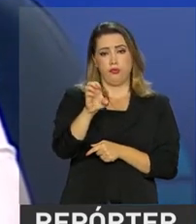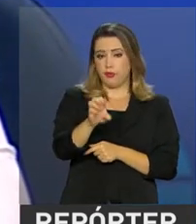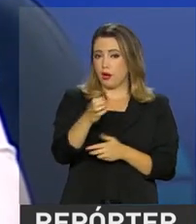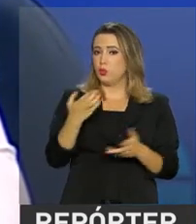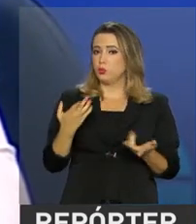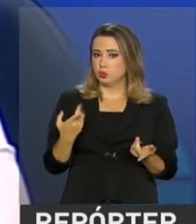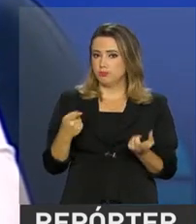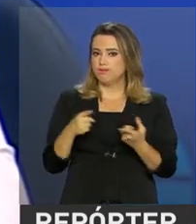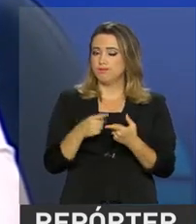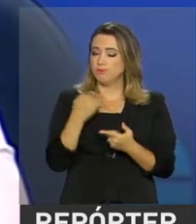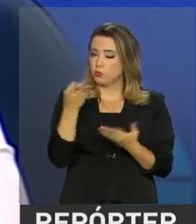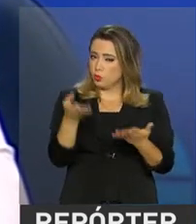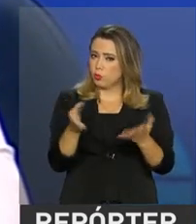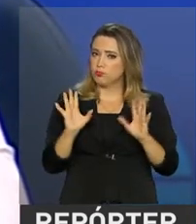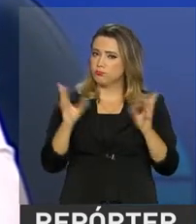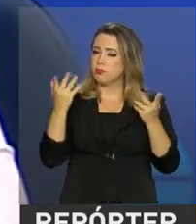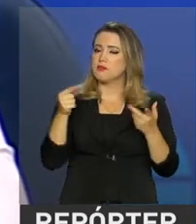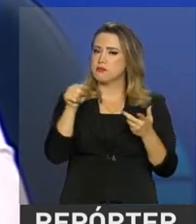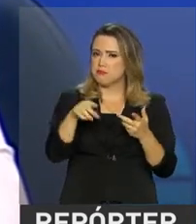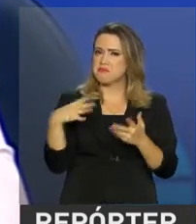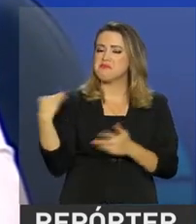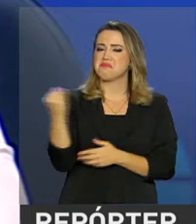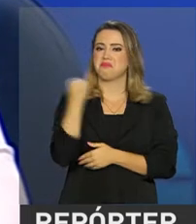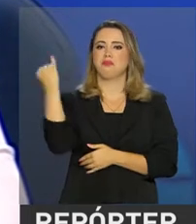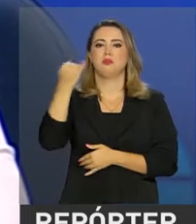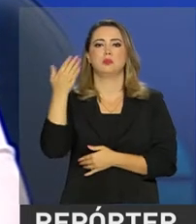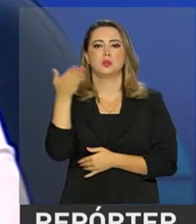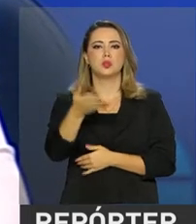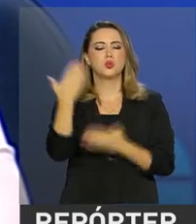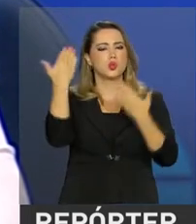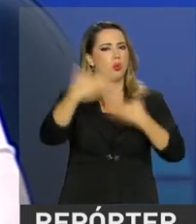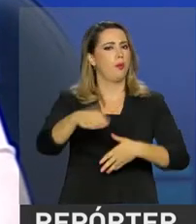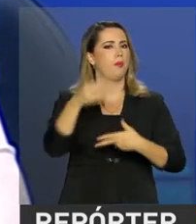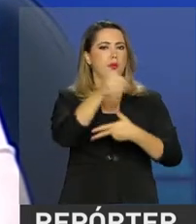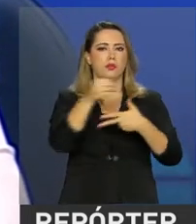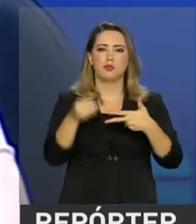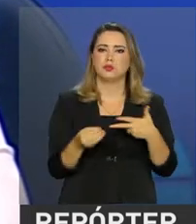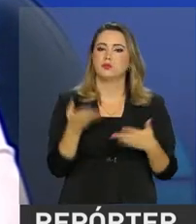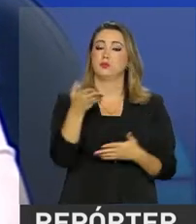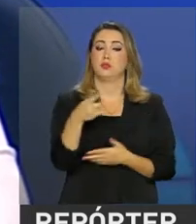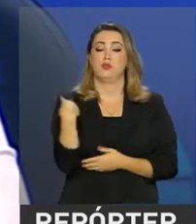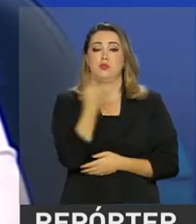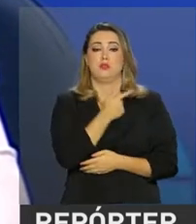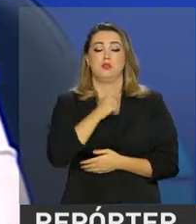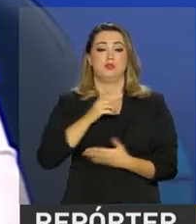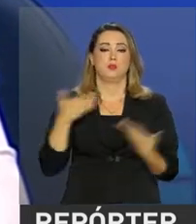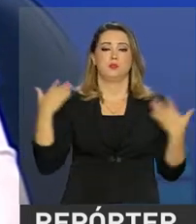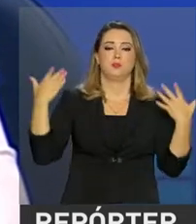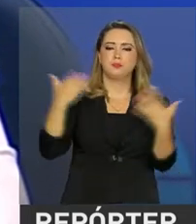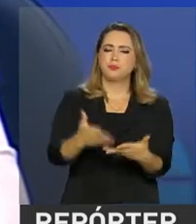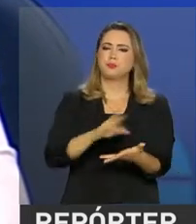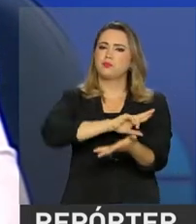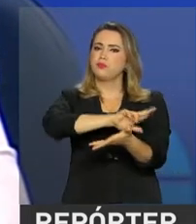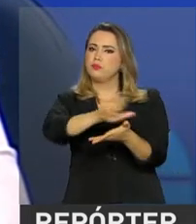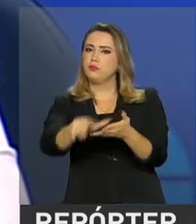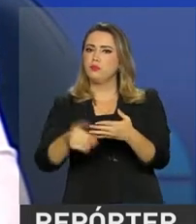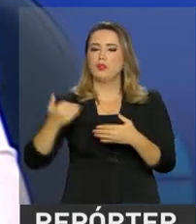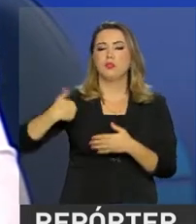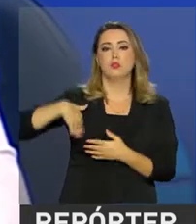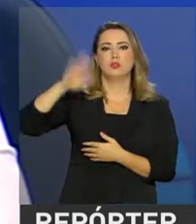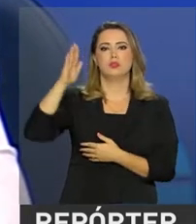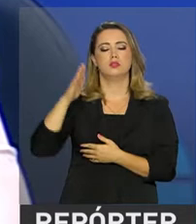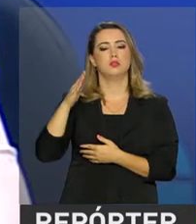um evento que é grandioso. A gente tem aí a participação direta de mais